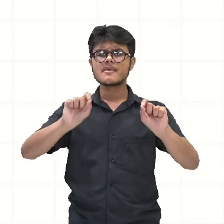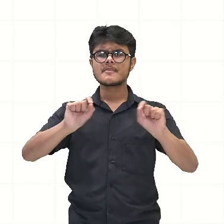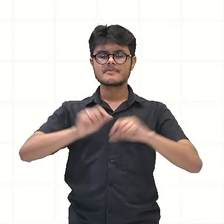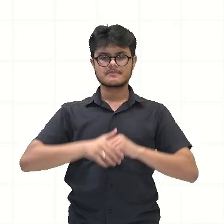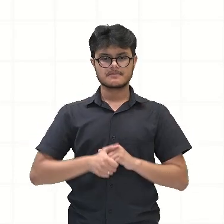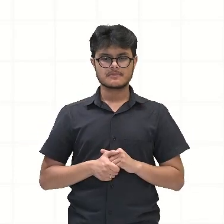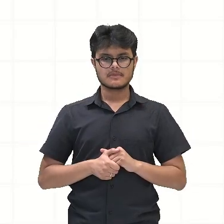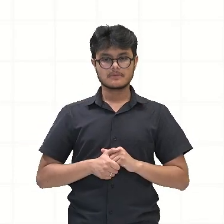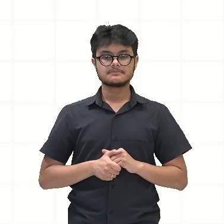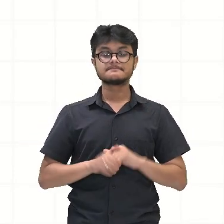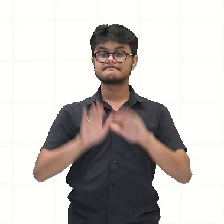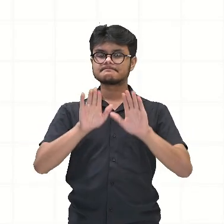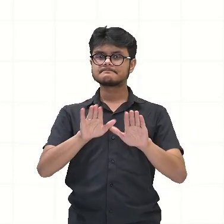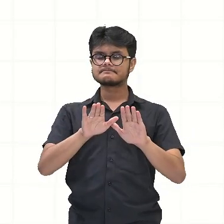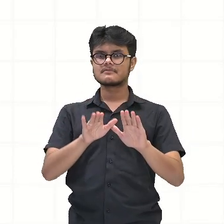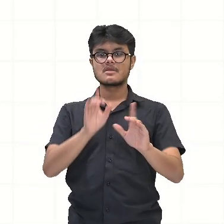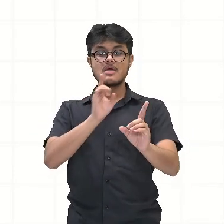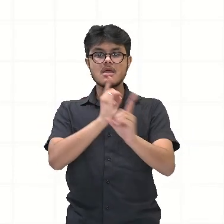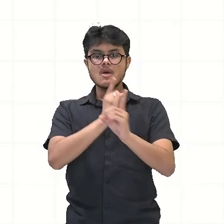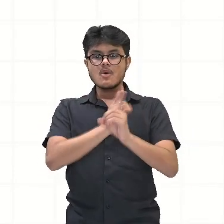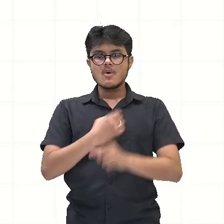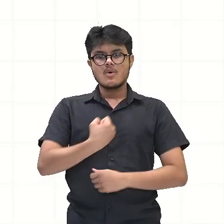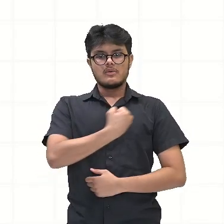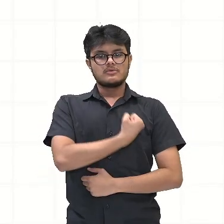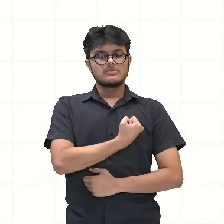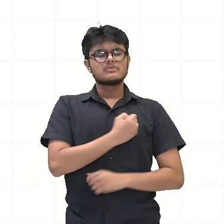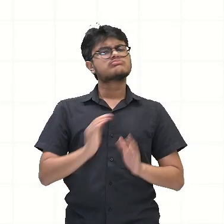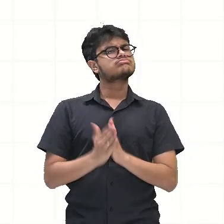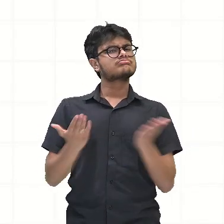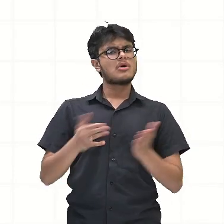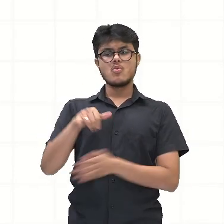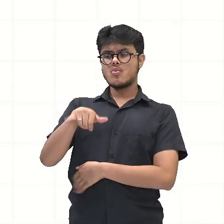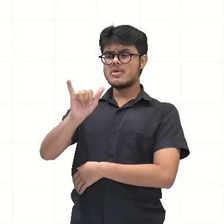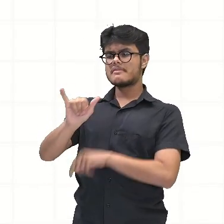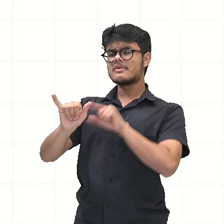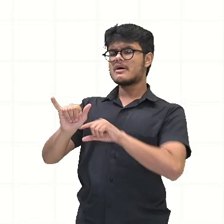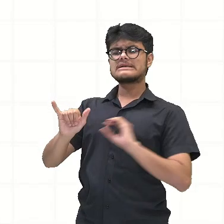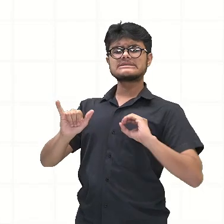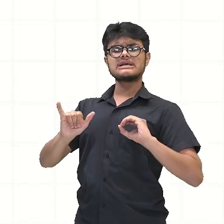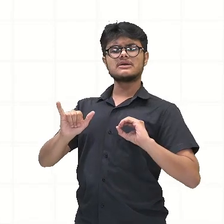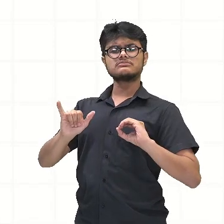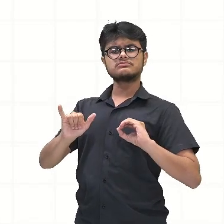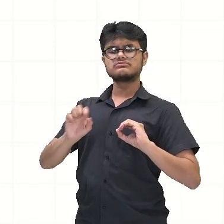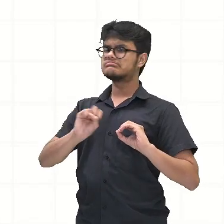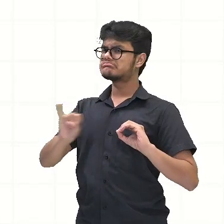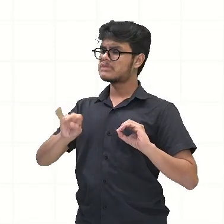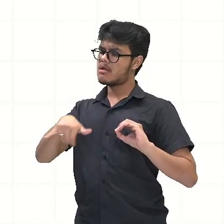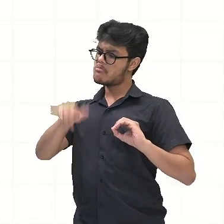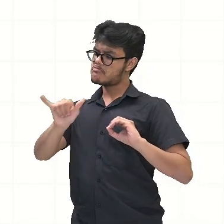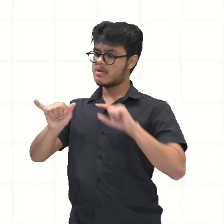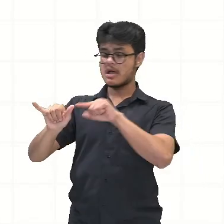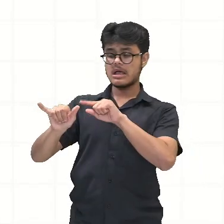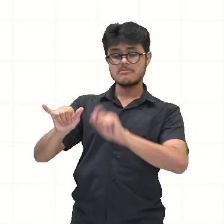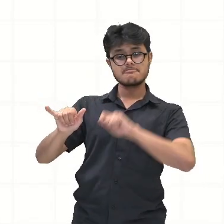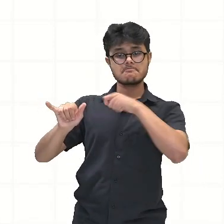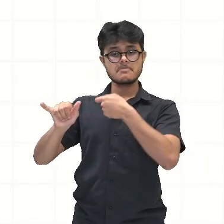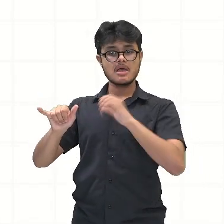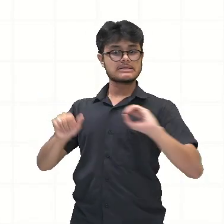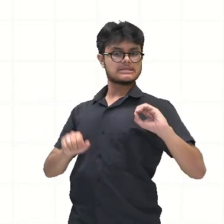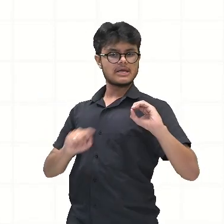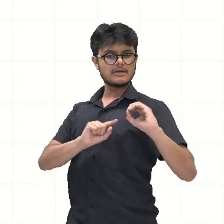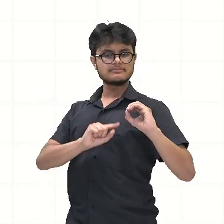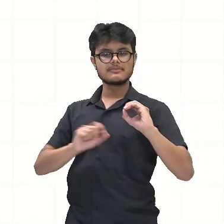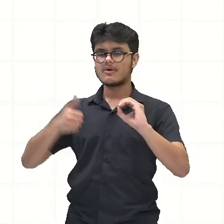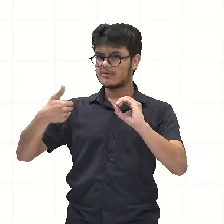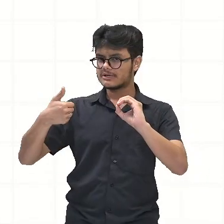ter que determinar o valor de y igual a zero. Quando eu determino o valor de y igual a zero, eu vou